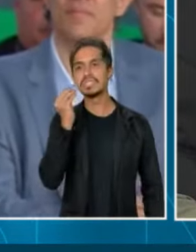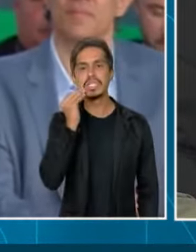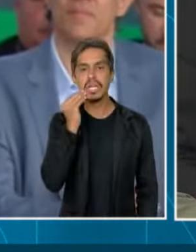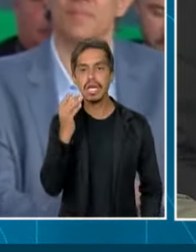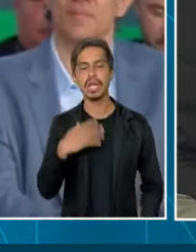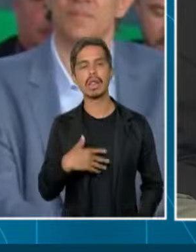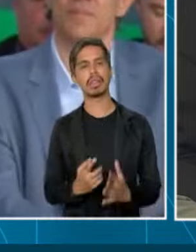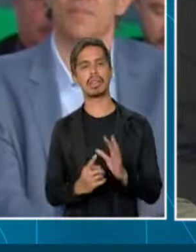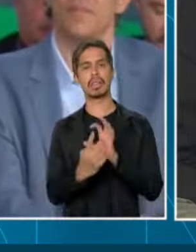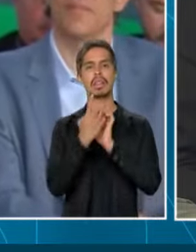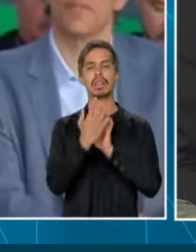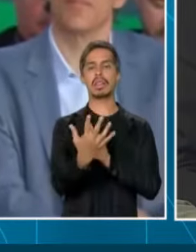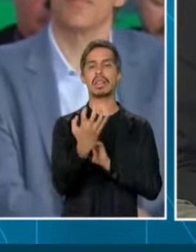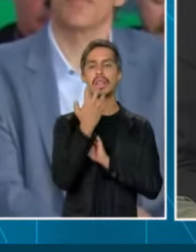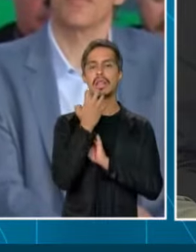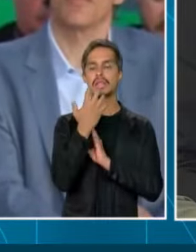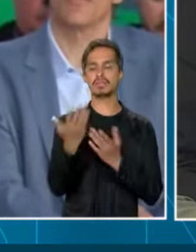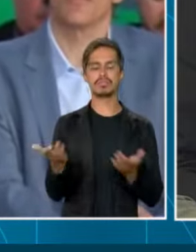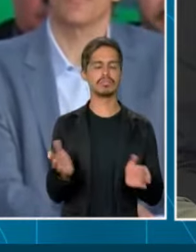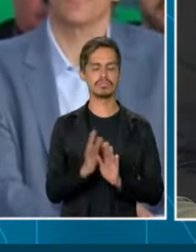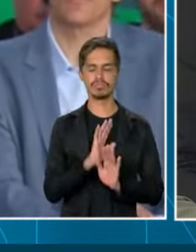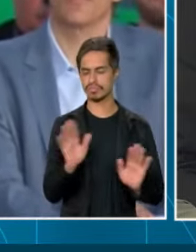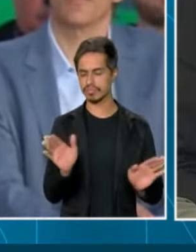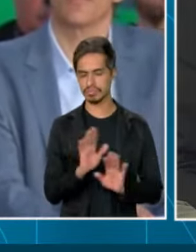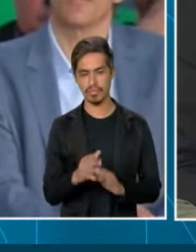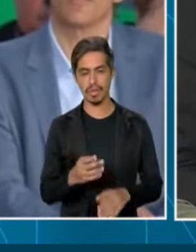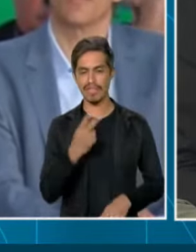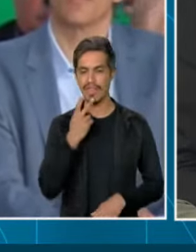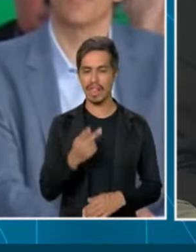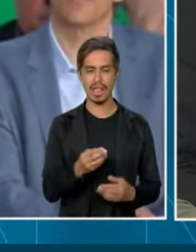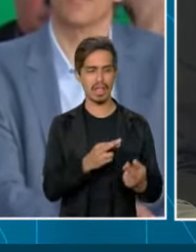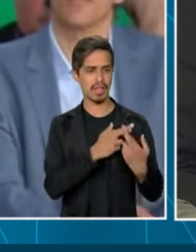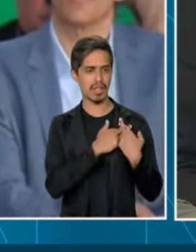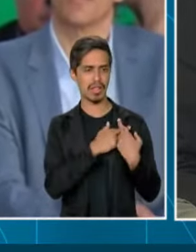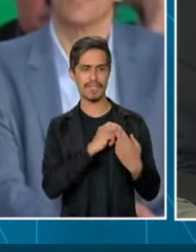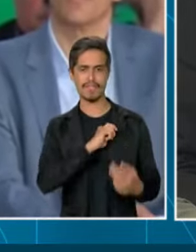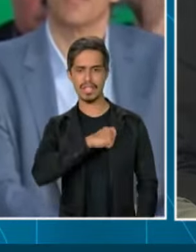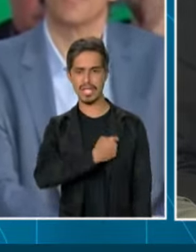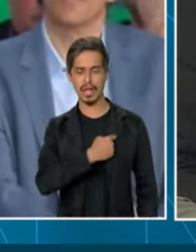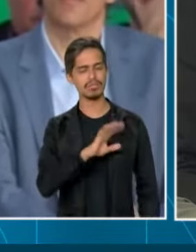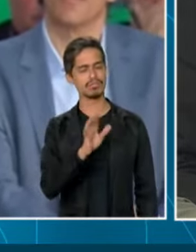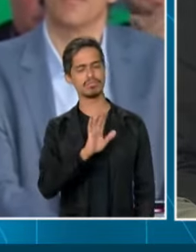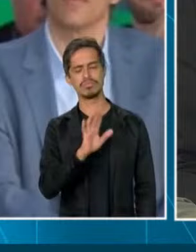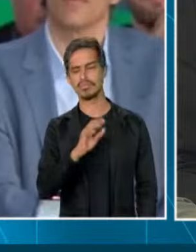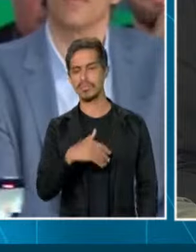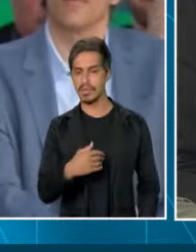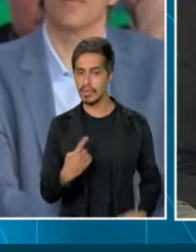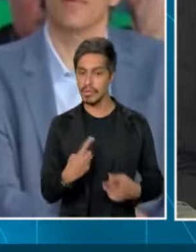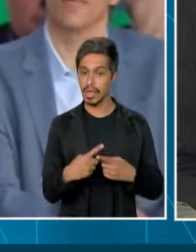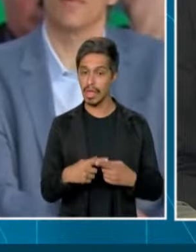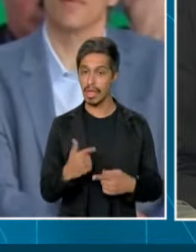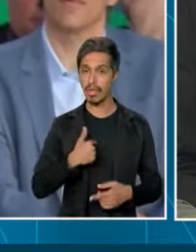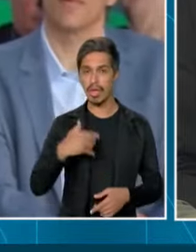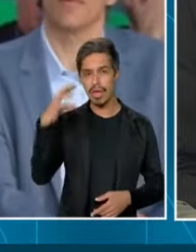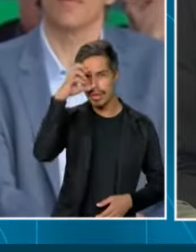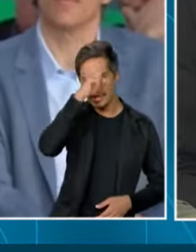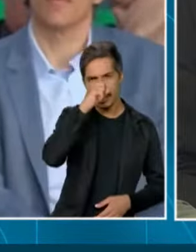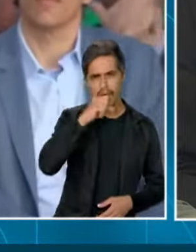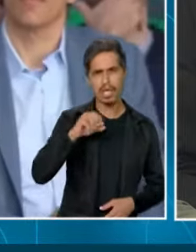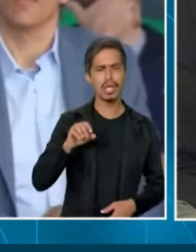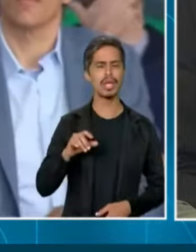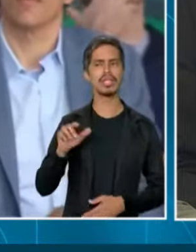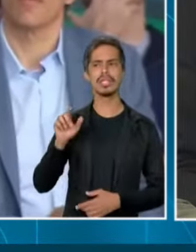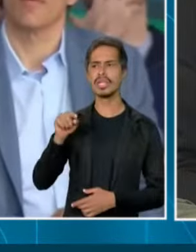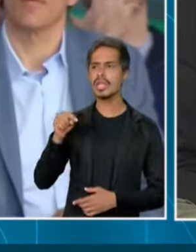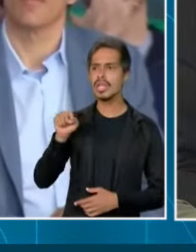pessoas estão sentindo alguma melhora e isso certamente pesa aí, principalmente entre os mais pobres, para uma melhoria da avaliação do Lula. Lembrando que está acontecendo pelo